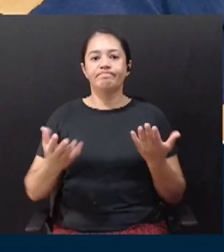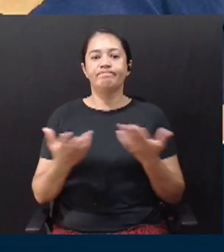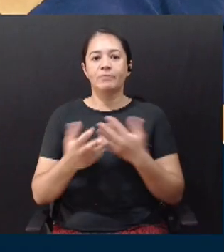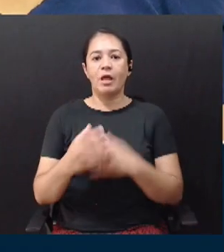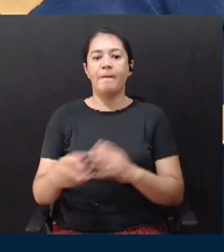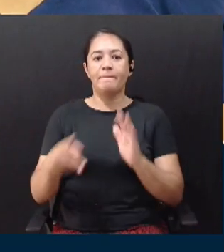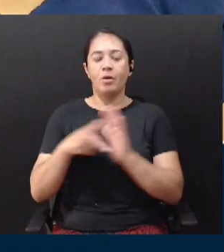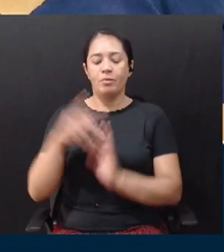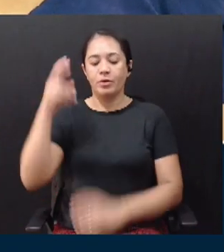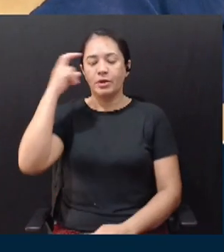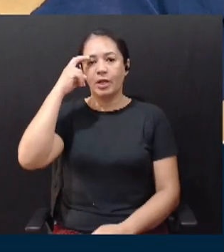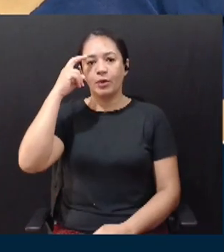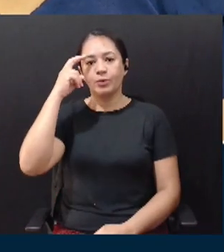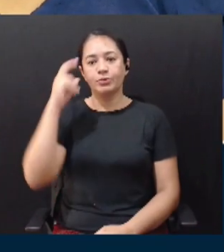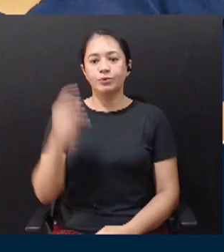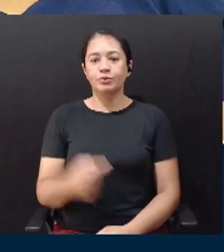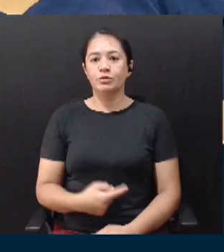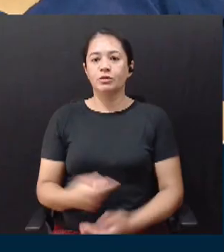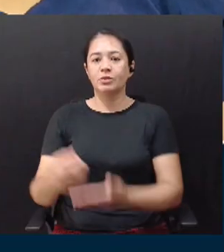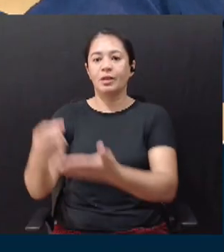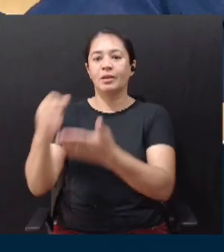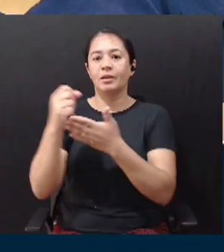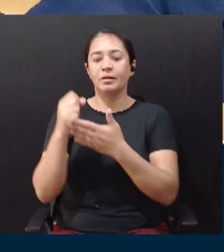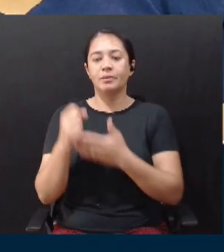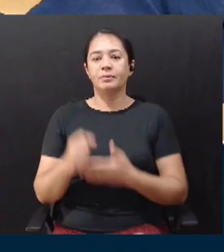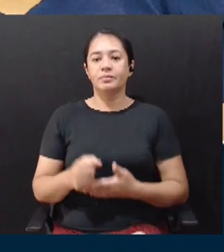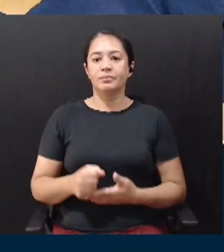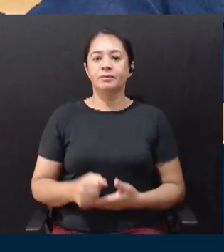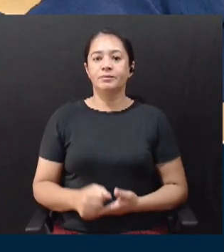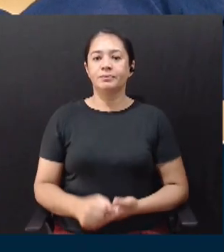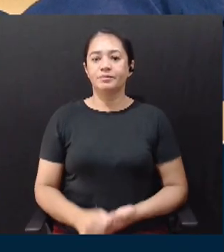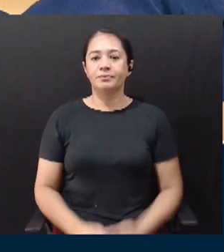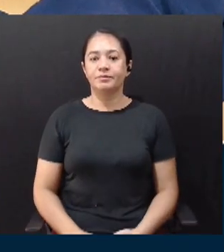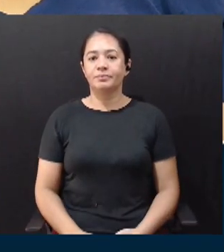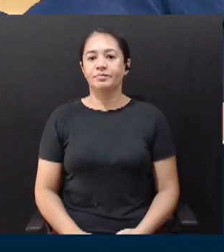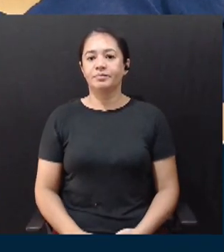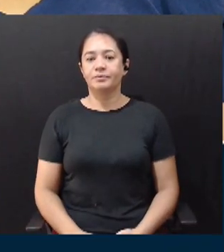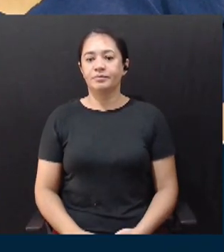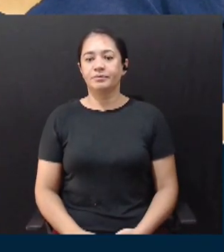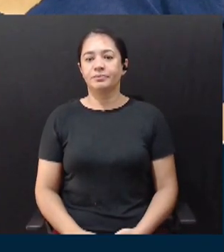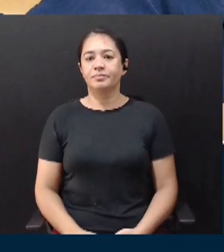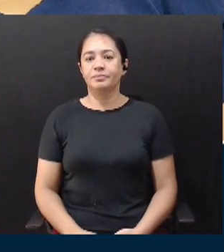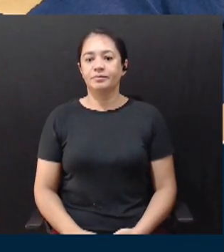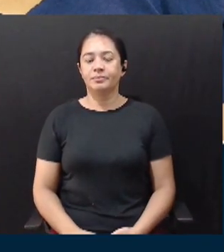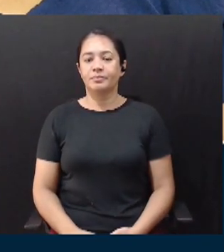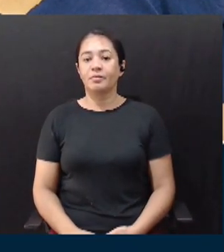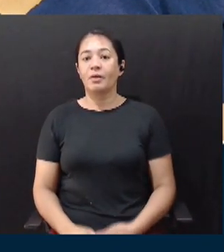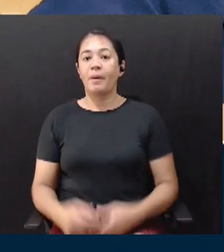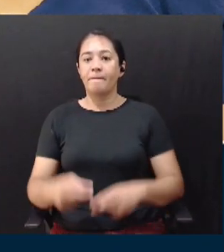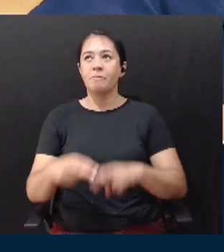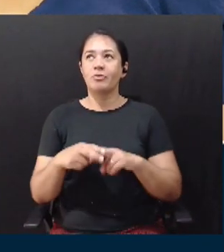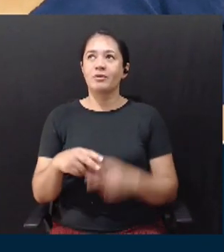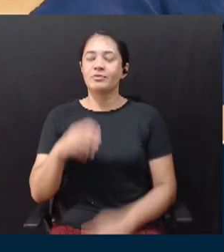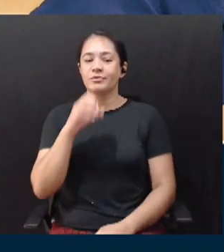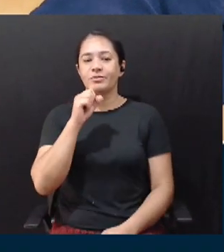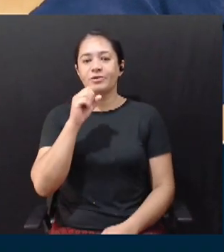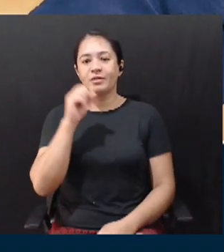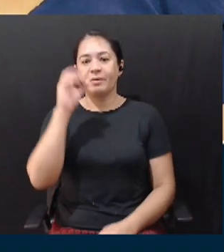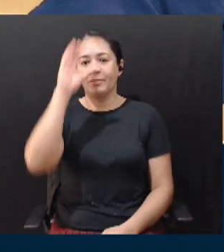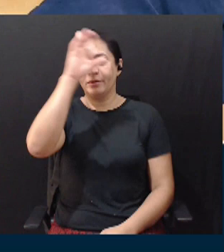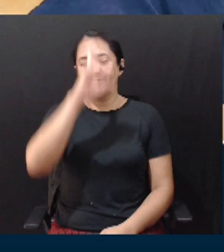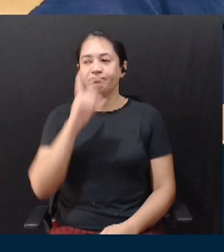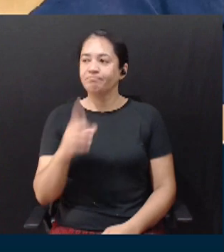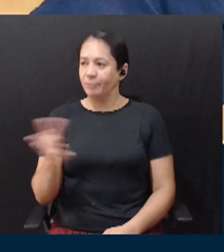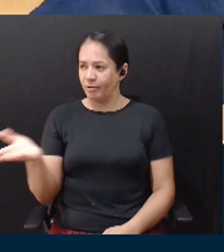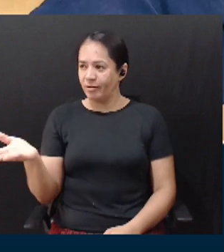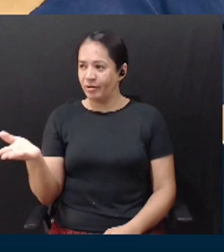gente traz, né, de muito tempo, essa questão, do final de semana, né, Dani? Com